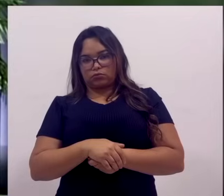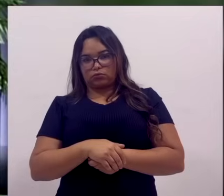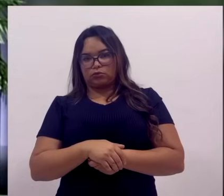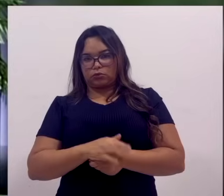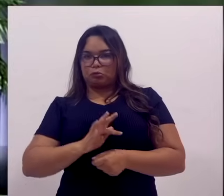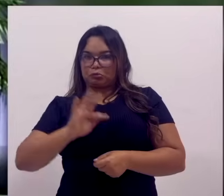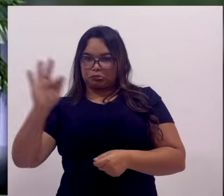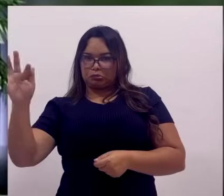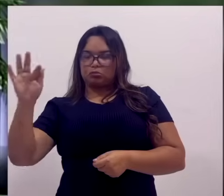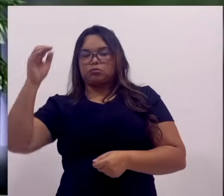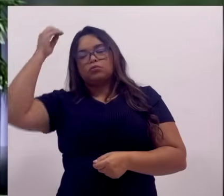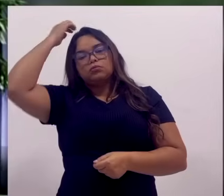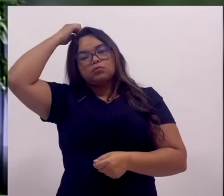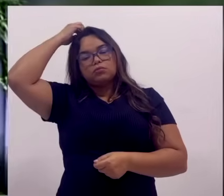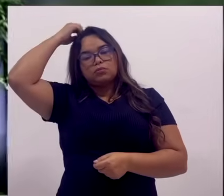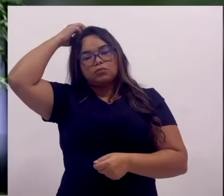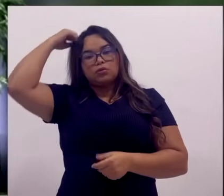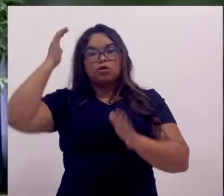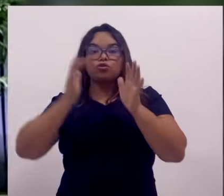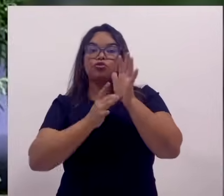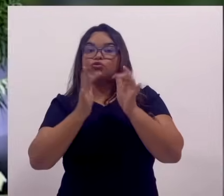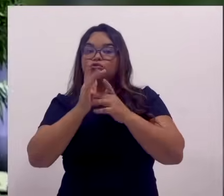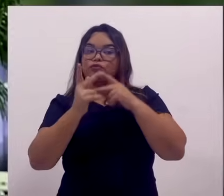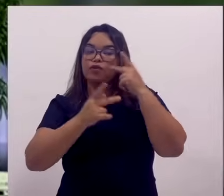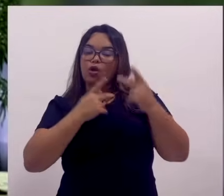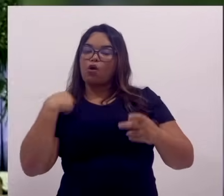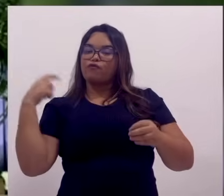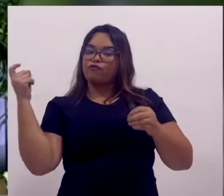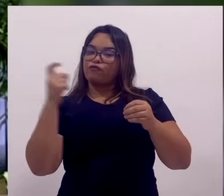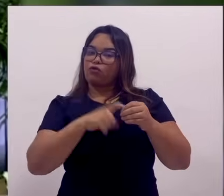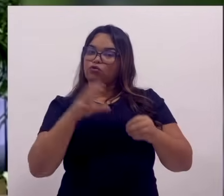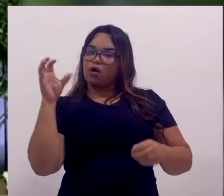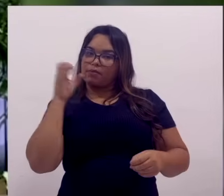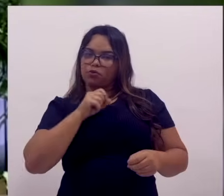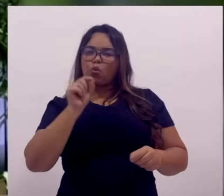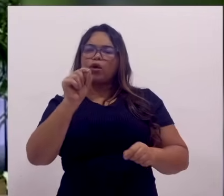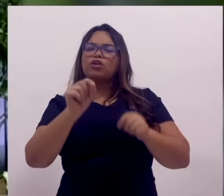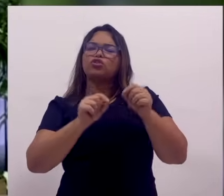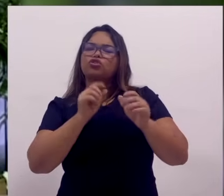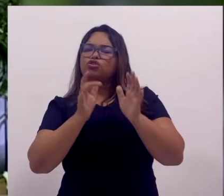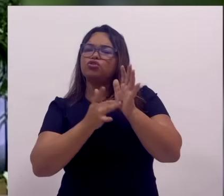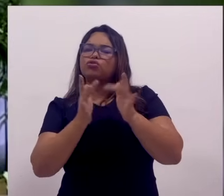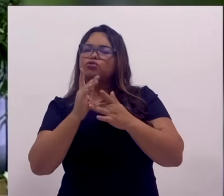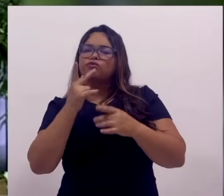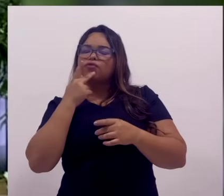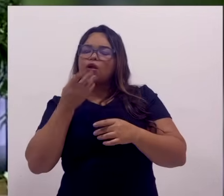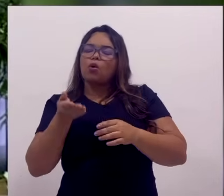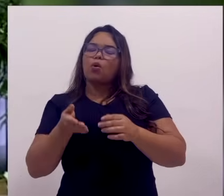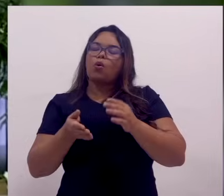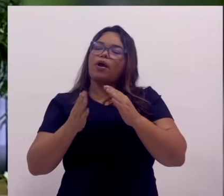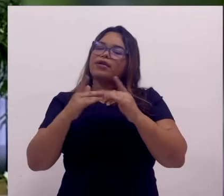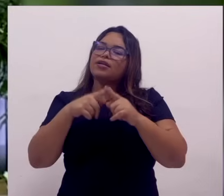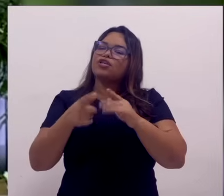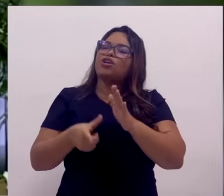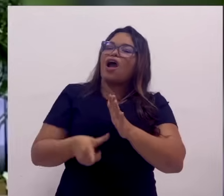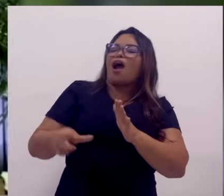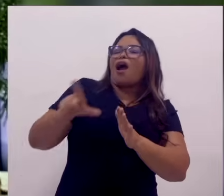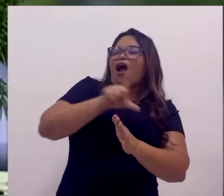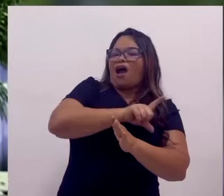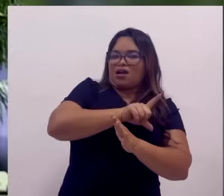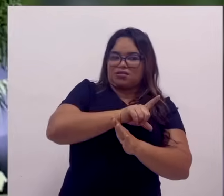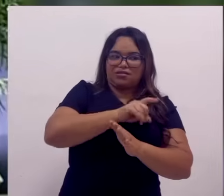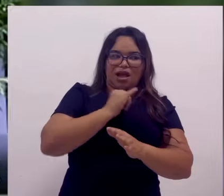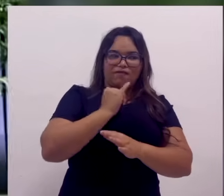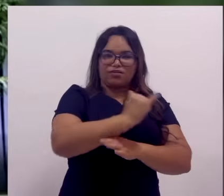habitam sobre a terra. Eis que eu venho logo. O que ele falou na igreja anterior? Agora eu venho logo.